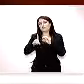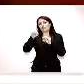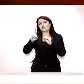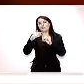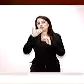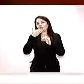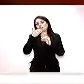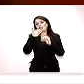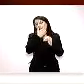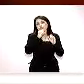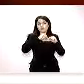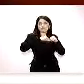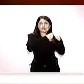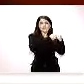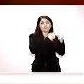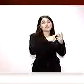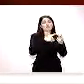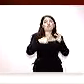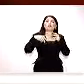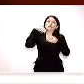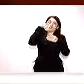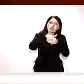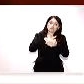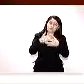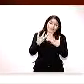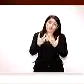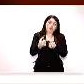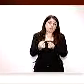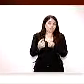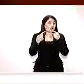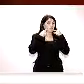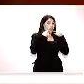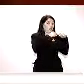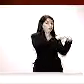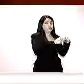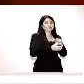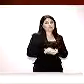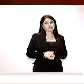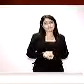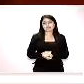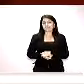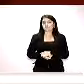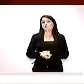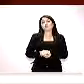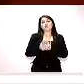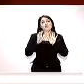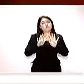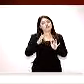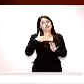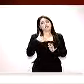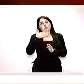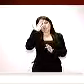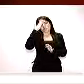rejeição da preliminar suscitada rejeitada no mérito entendo que as